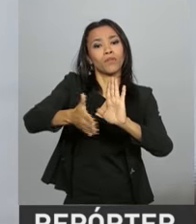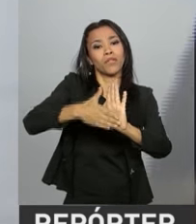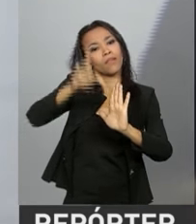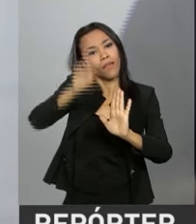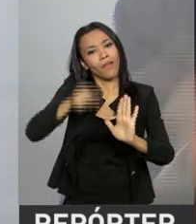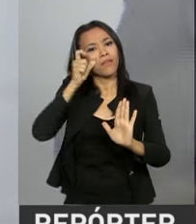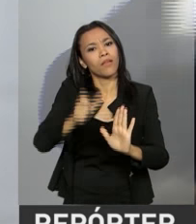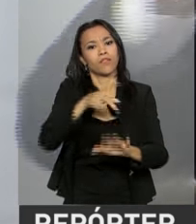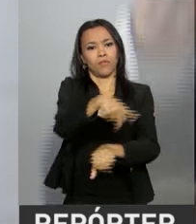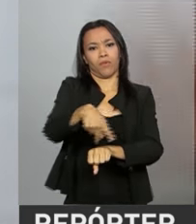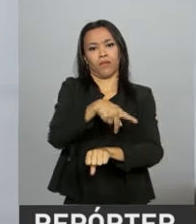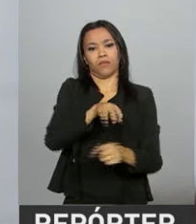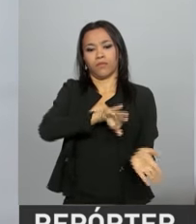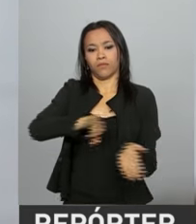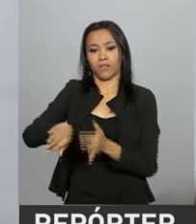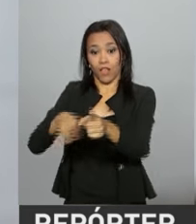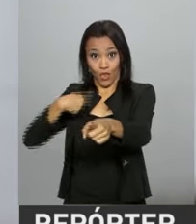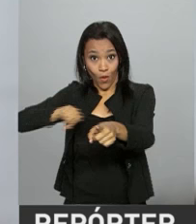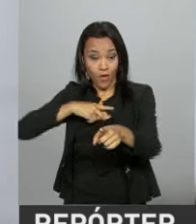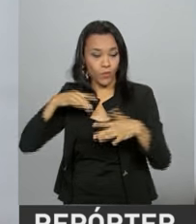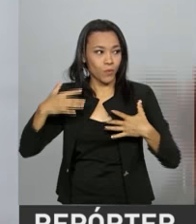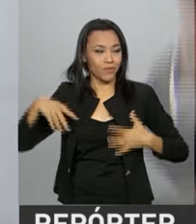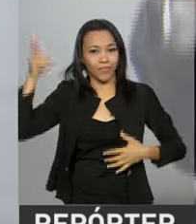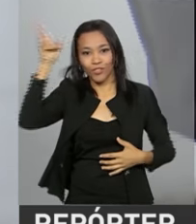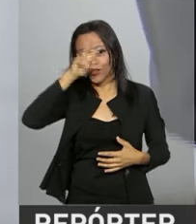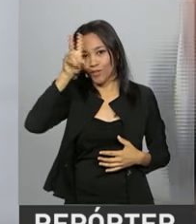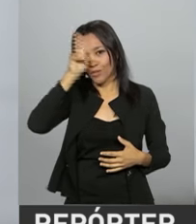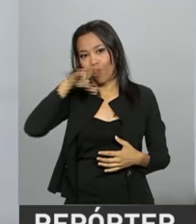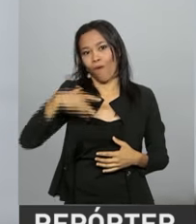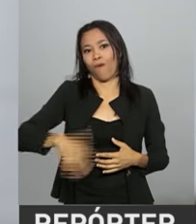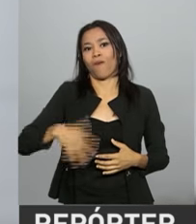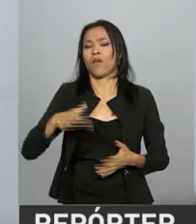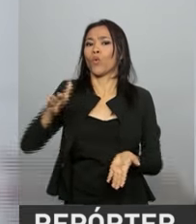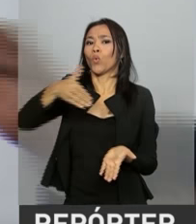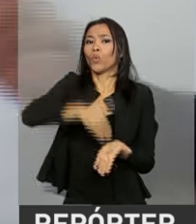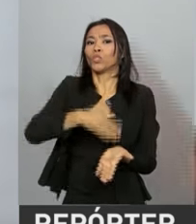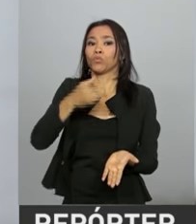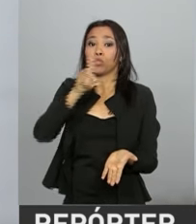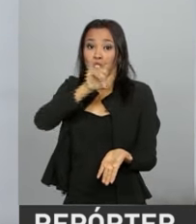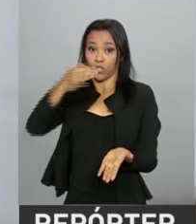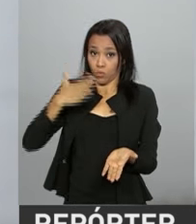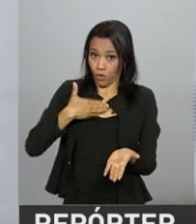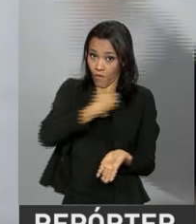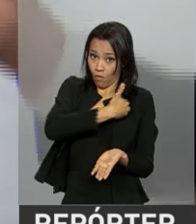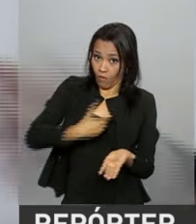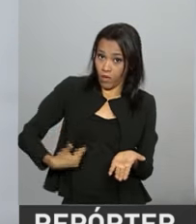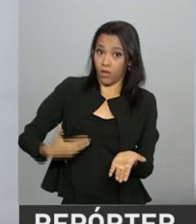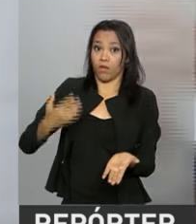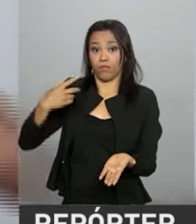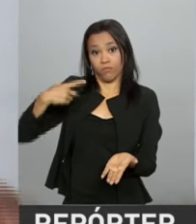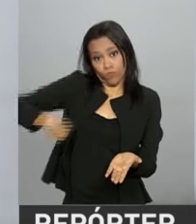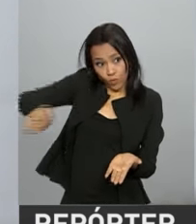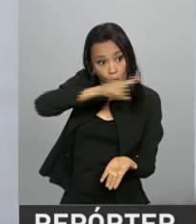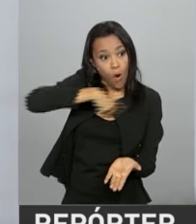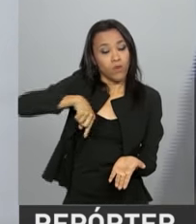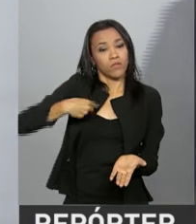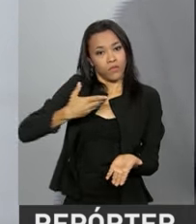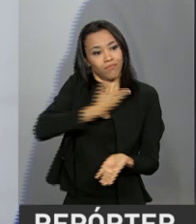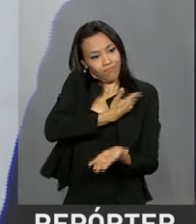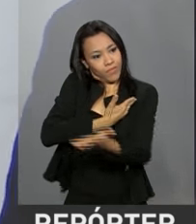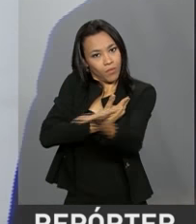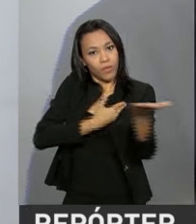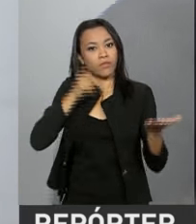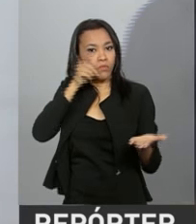do país. Nós estamos fazendo história e nós queremos no último dia do nosso governo, do meu e dos colegas